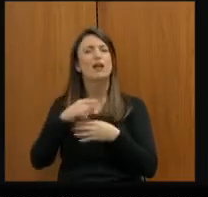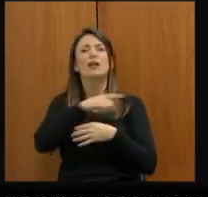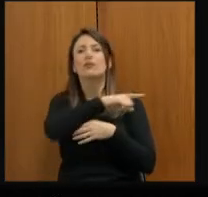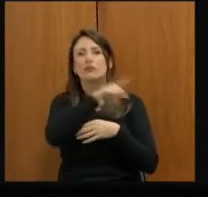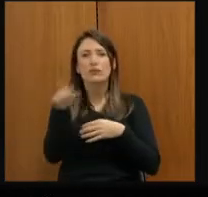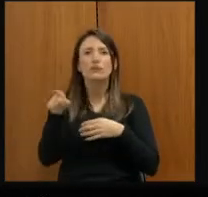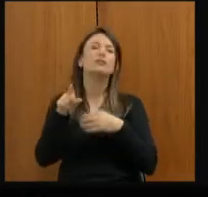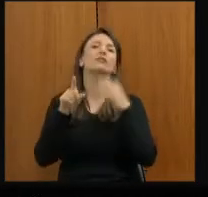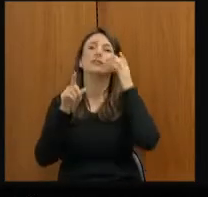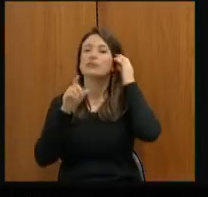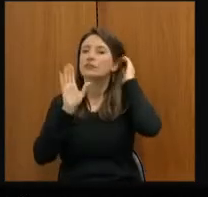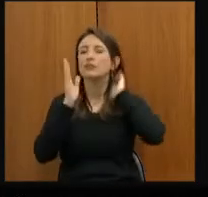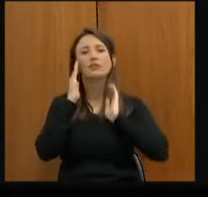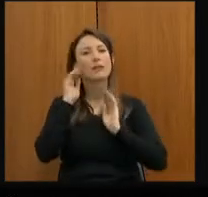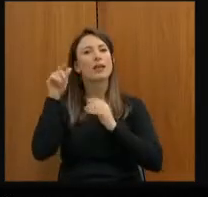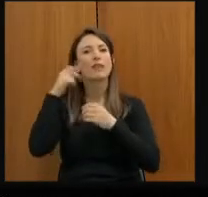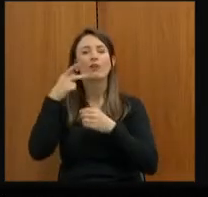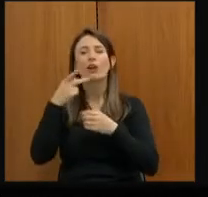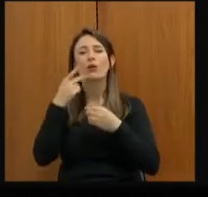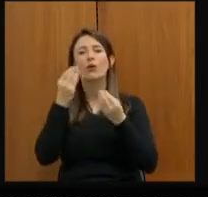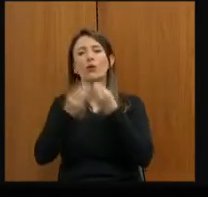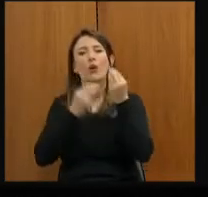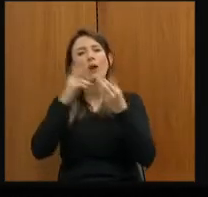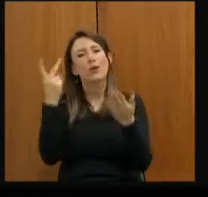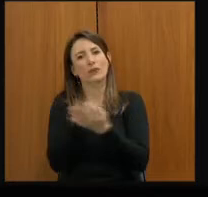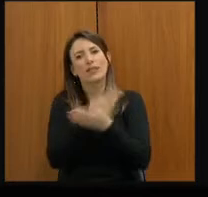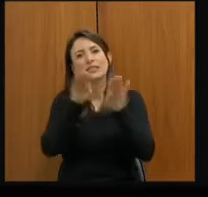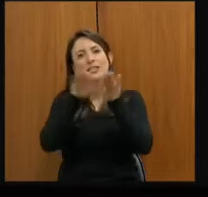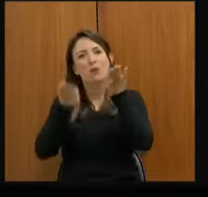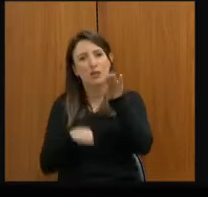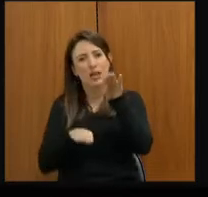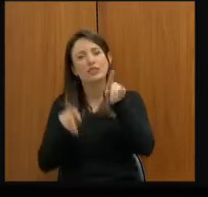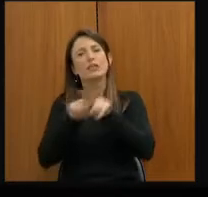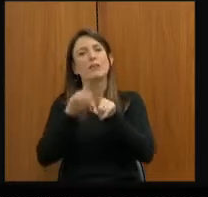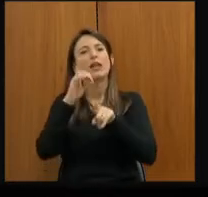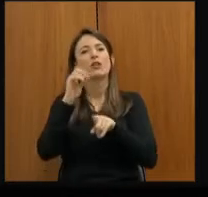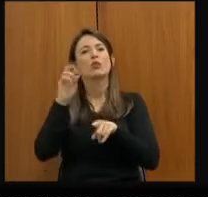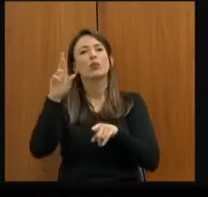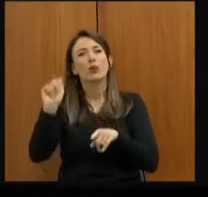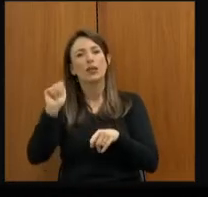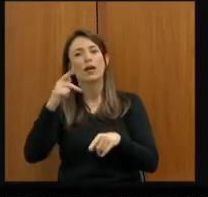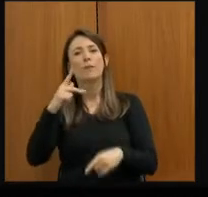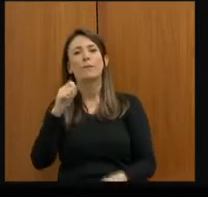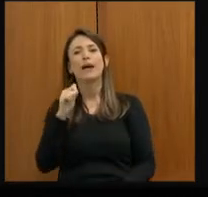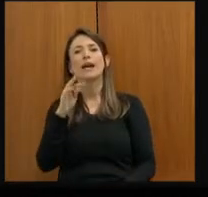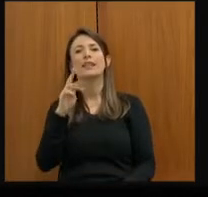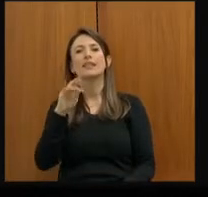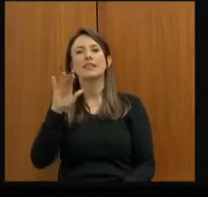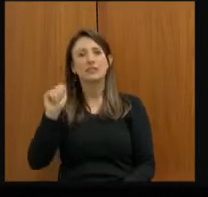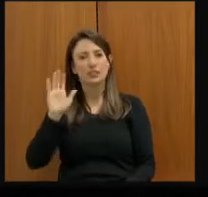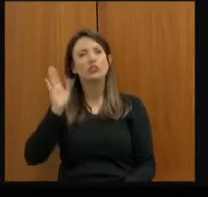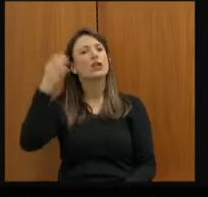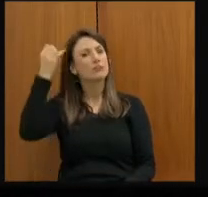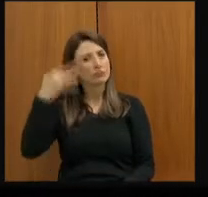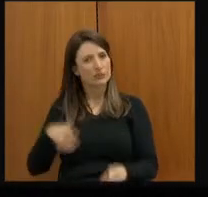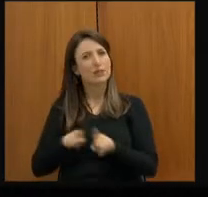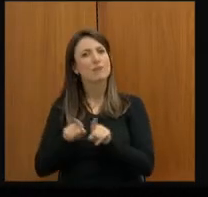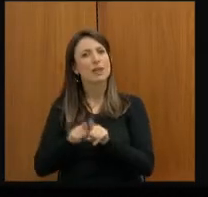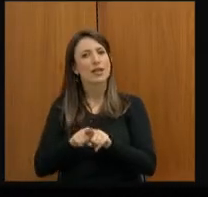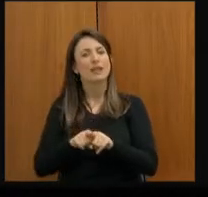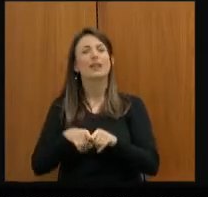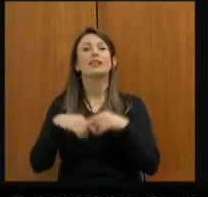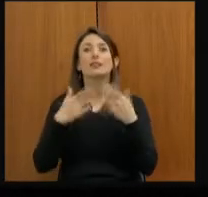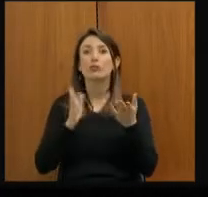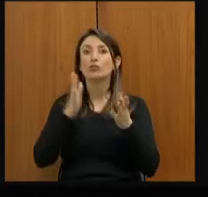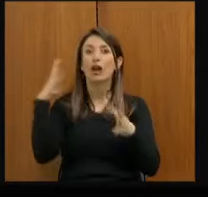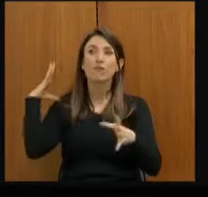atenção para essa desigualdade Doutora Patrícia também então nós já estamos amadurecidos com esses 15 anos de